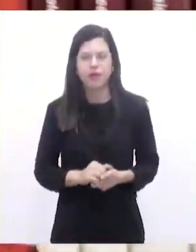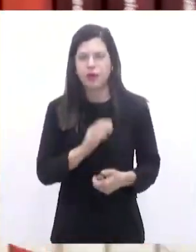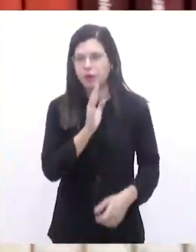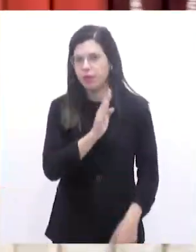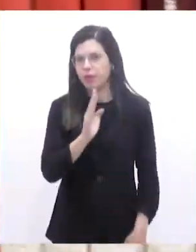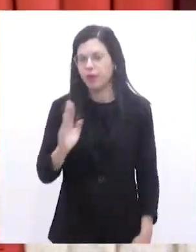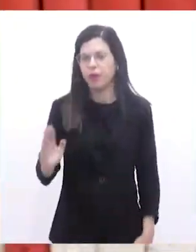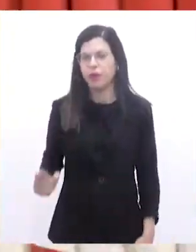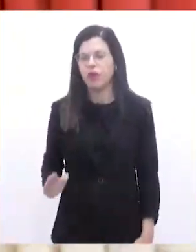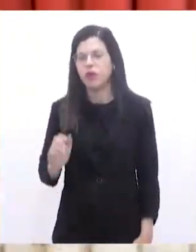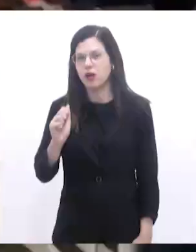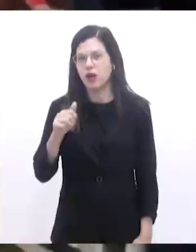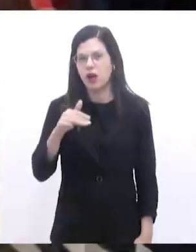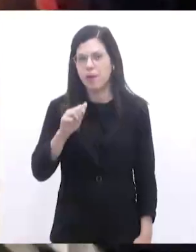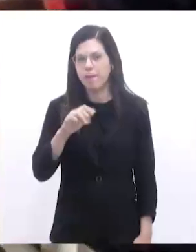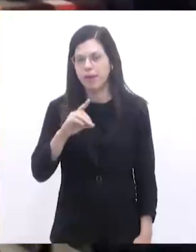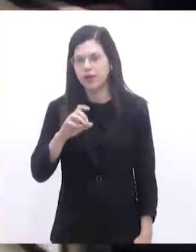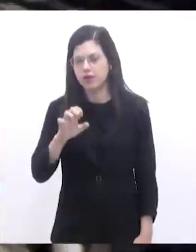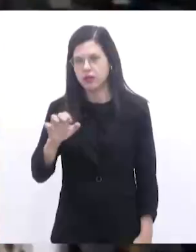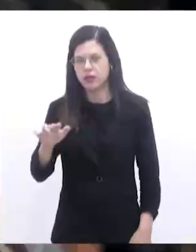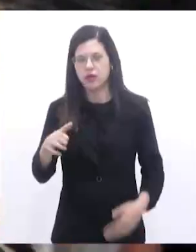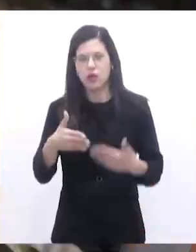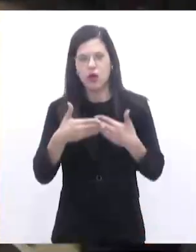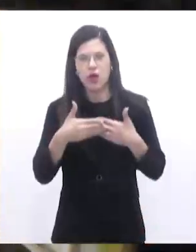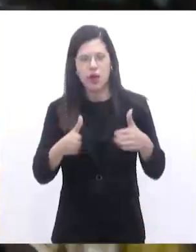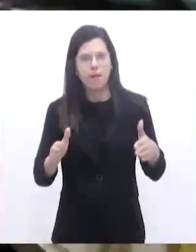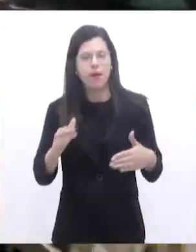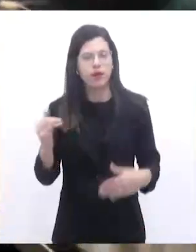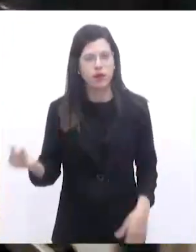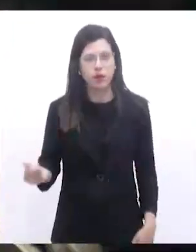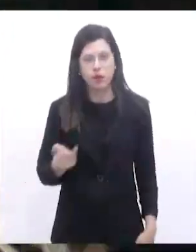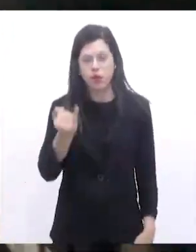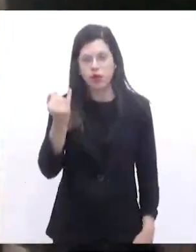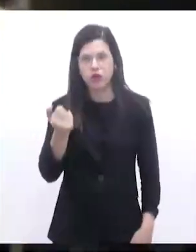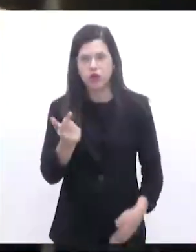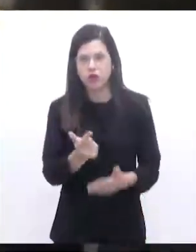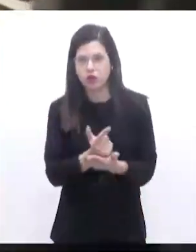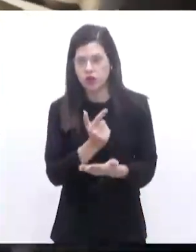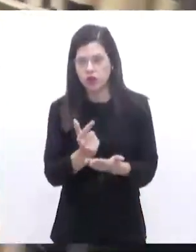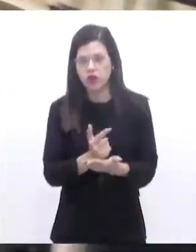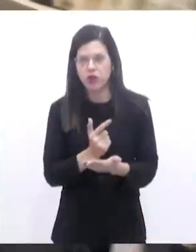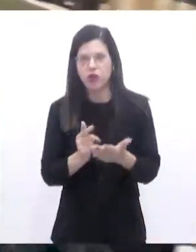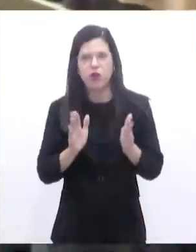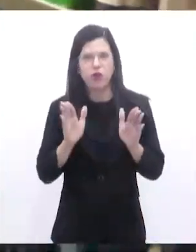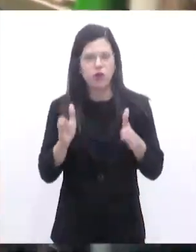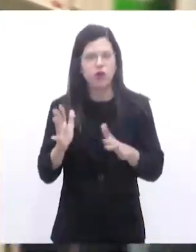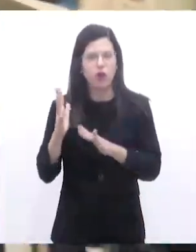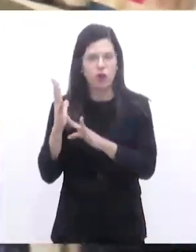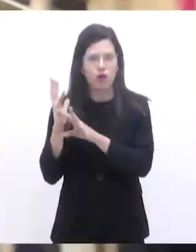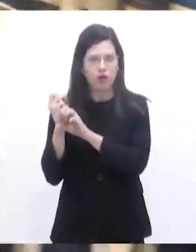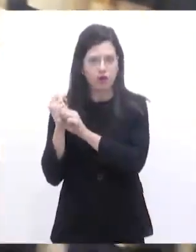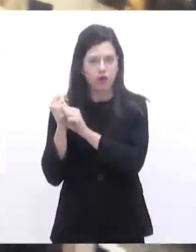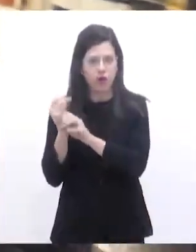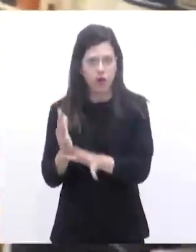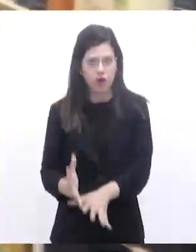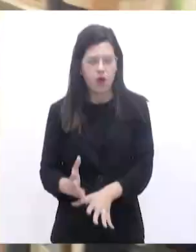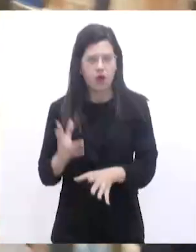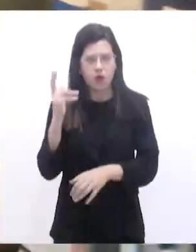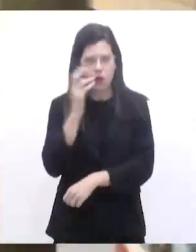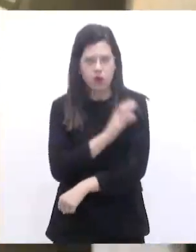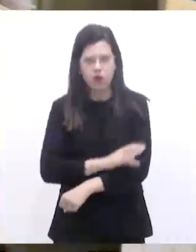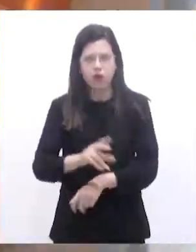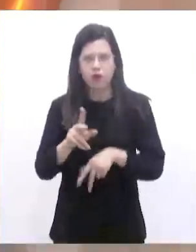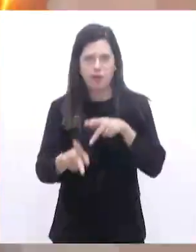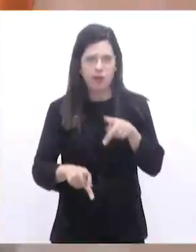Biblioteca Amadeu Amaral é reaberta com um dos mais importantes acervos especializados em folclore e cultura popular do país.